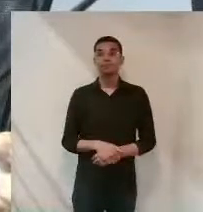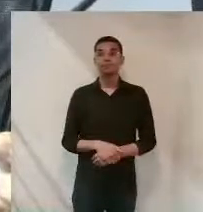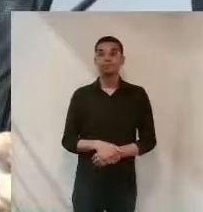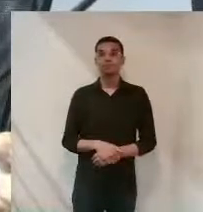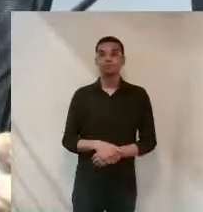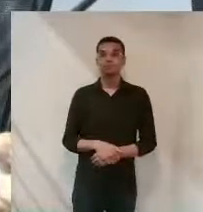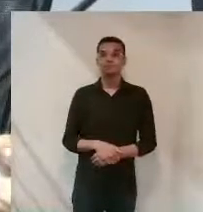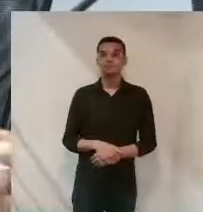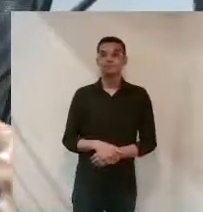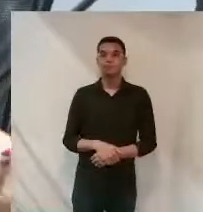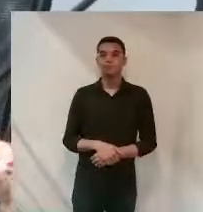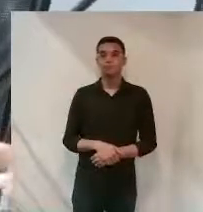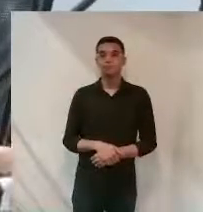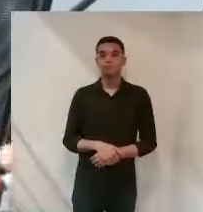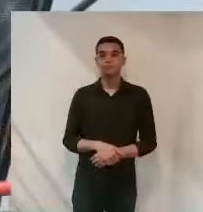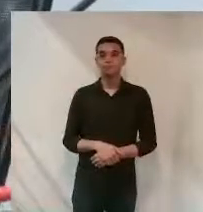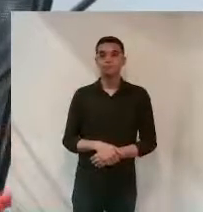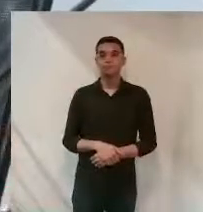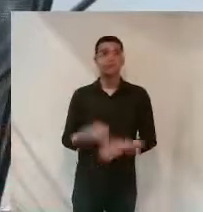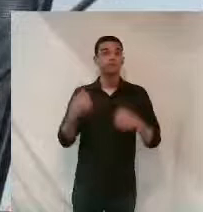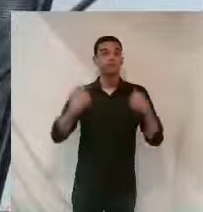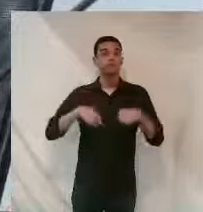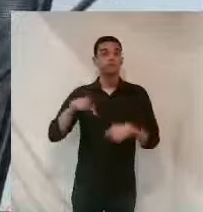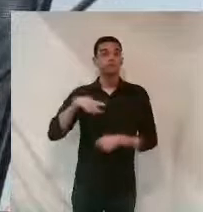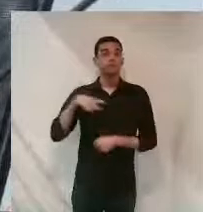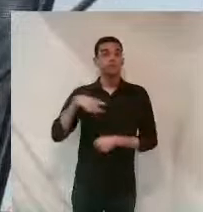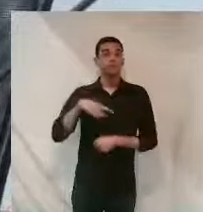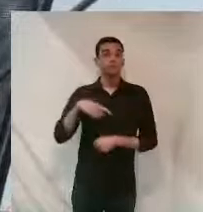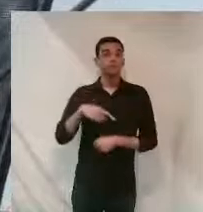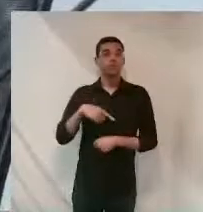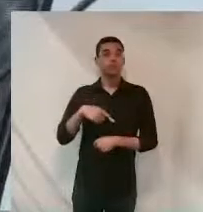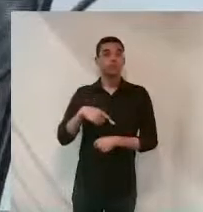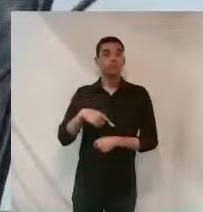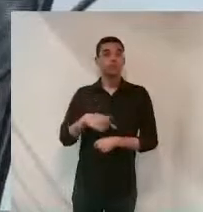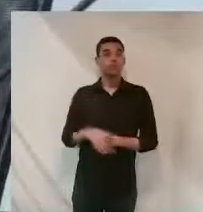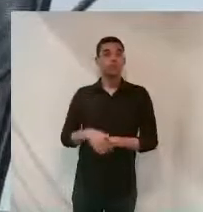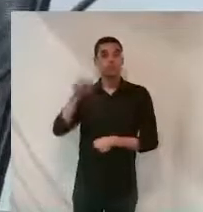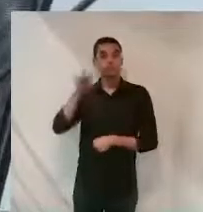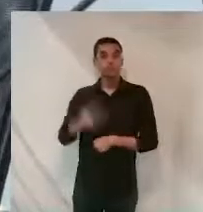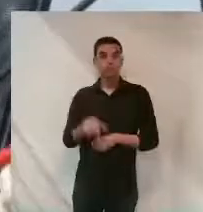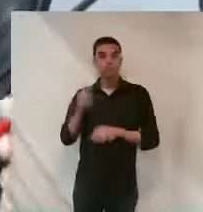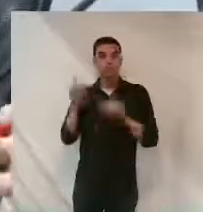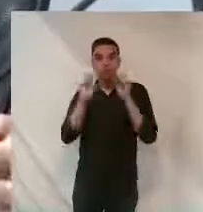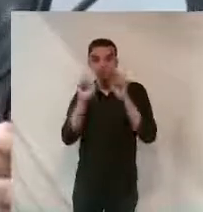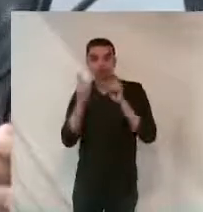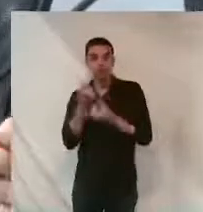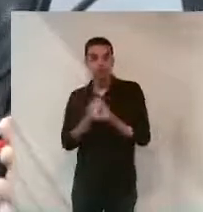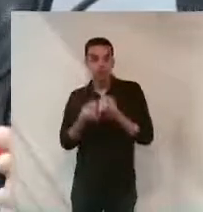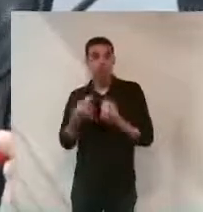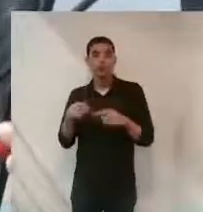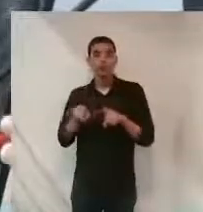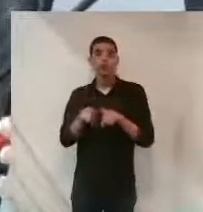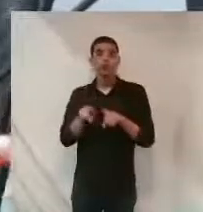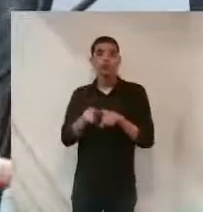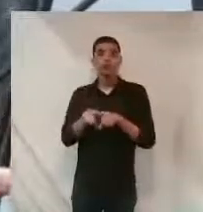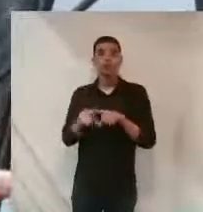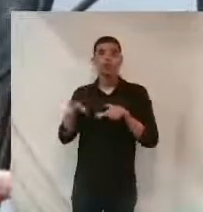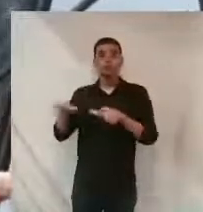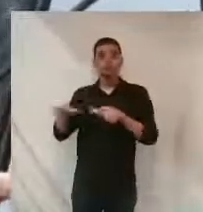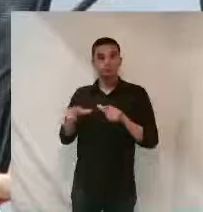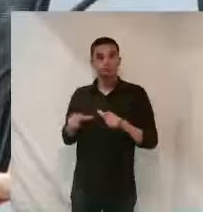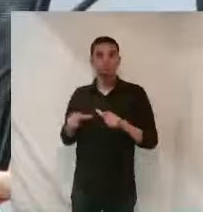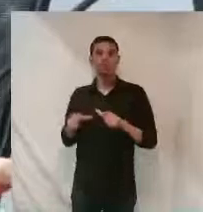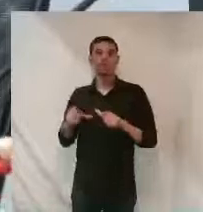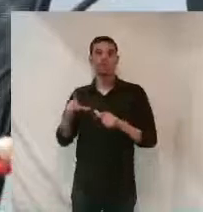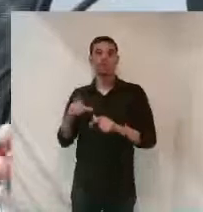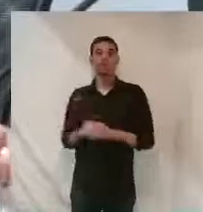eles têm que trabalhar com nota fiscal e também com o CDF, que é o Certificado de Destinação Final. Então, o Certificado de